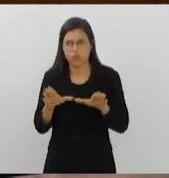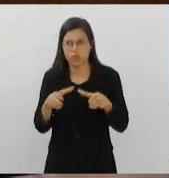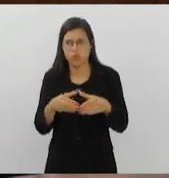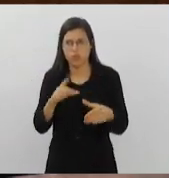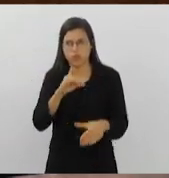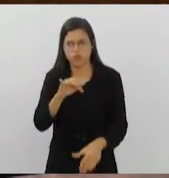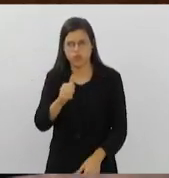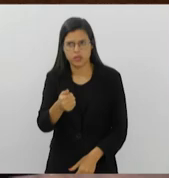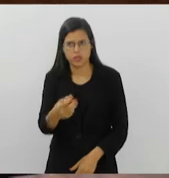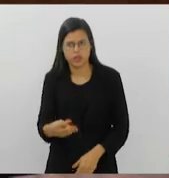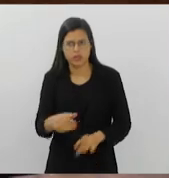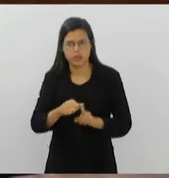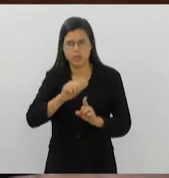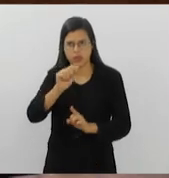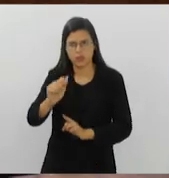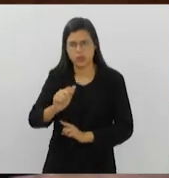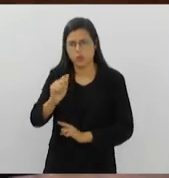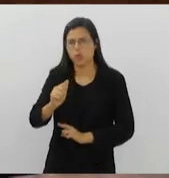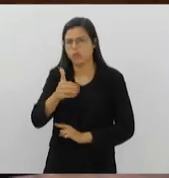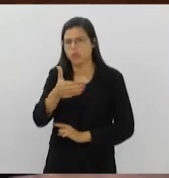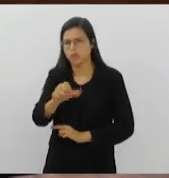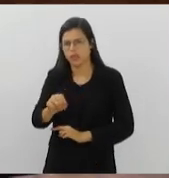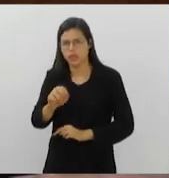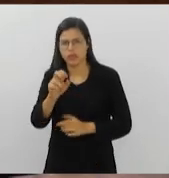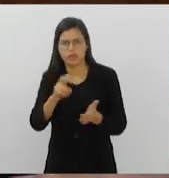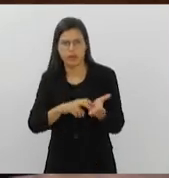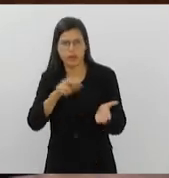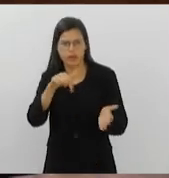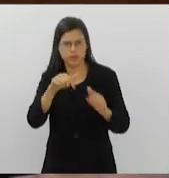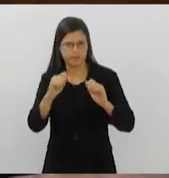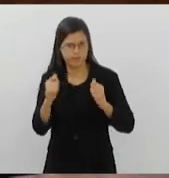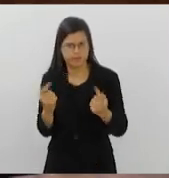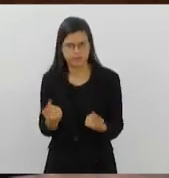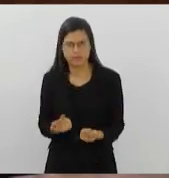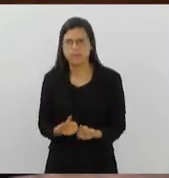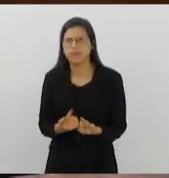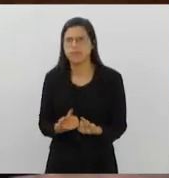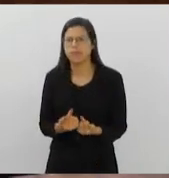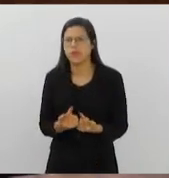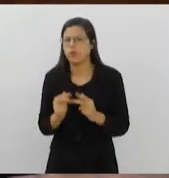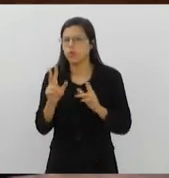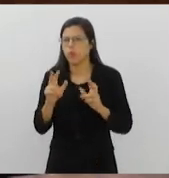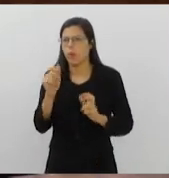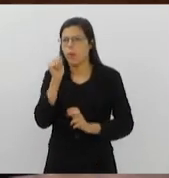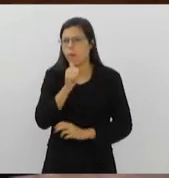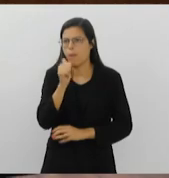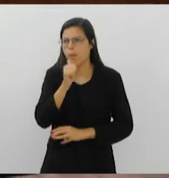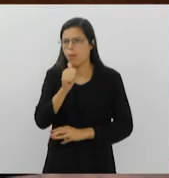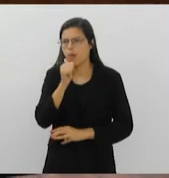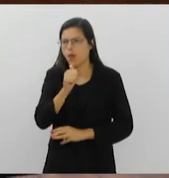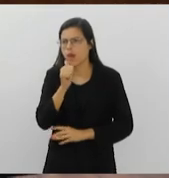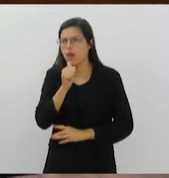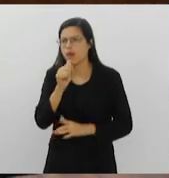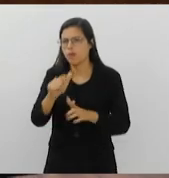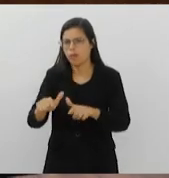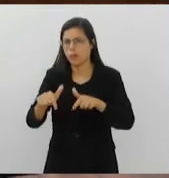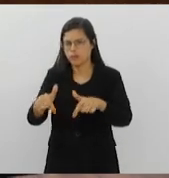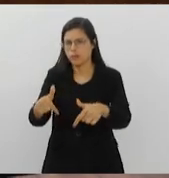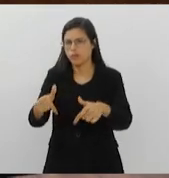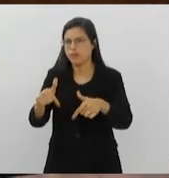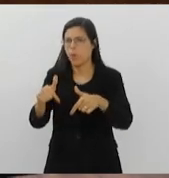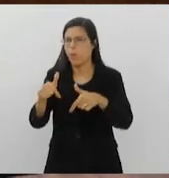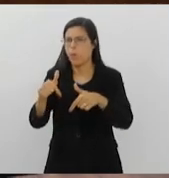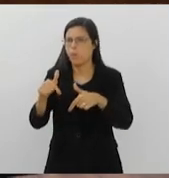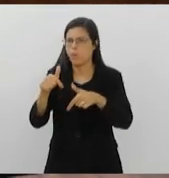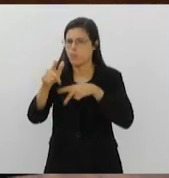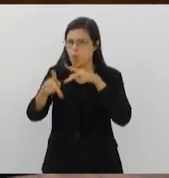dia 13 de agosto, às 10 horas da manhã, aqui na Assembleia Legislativa, sobre mulheres como agentes populares de